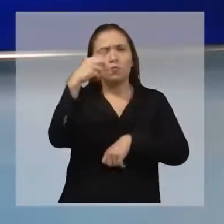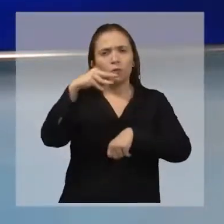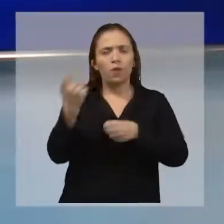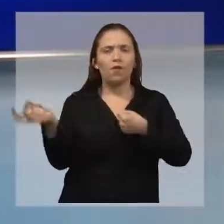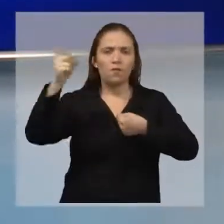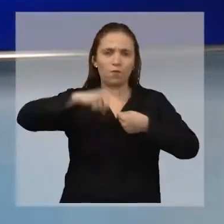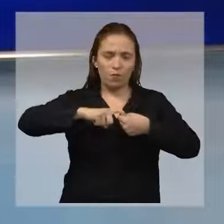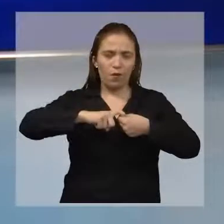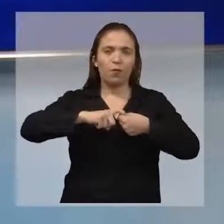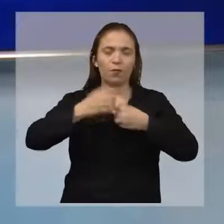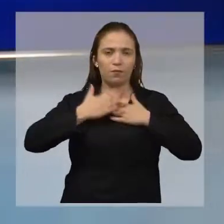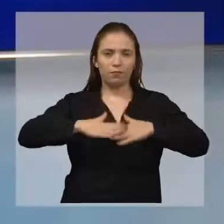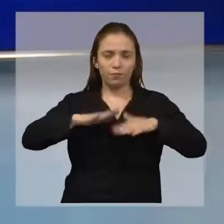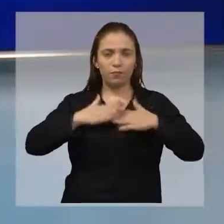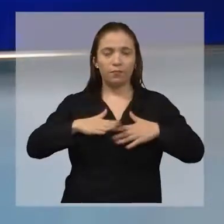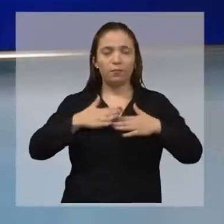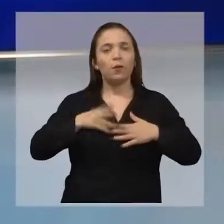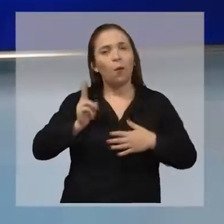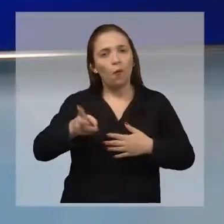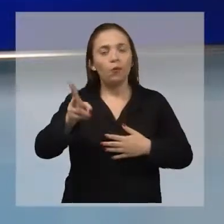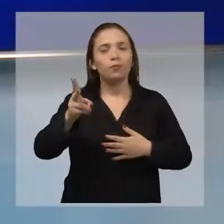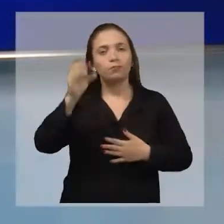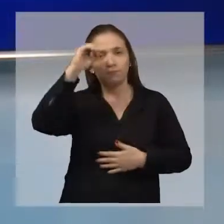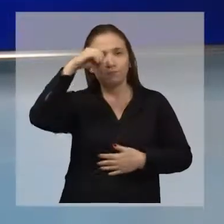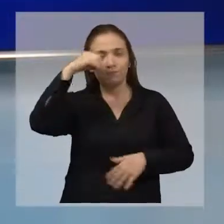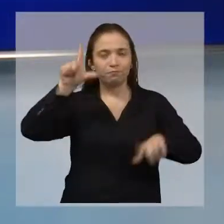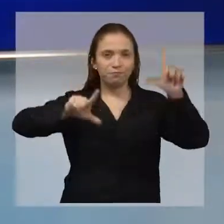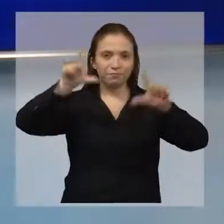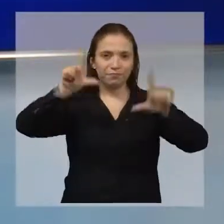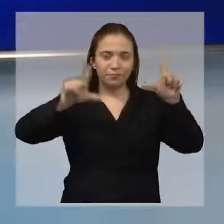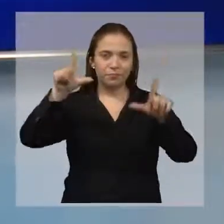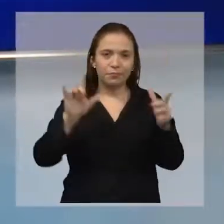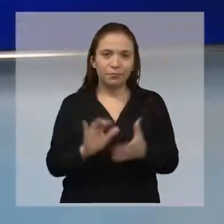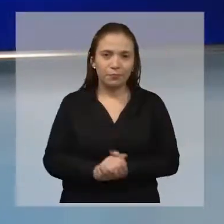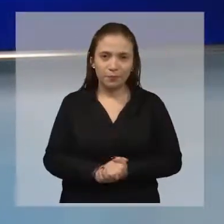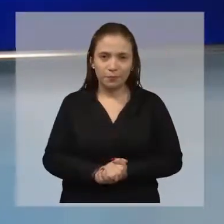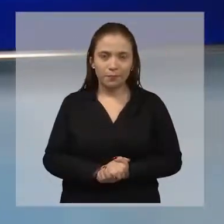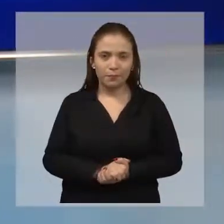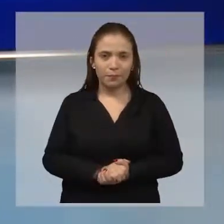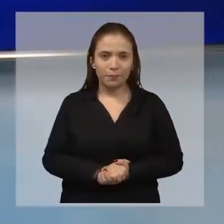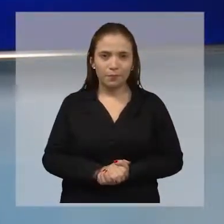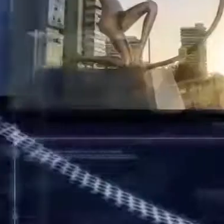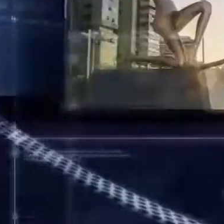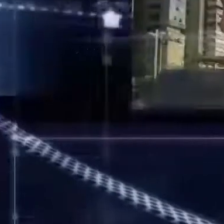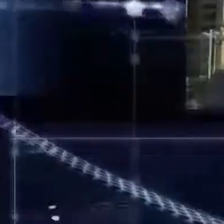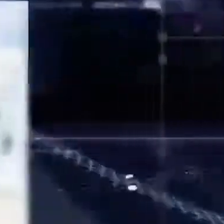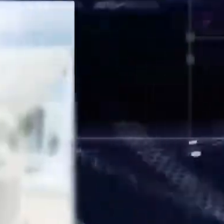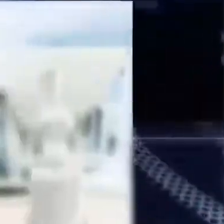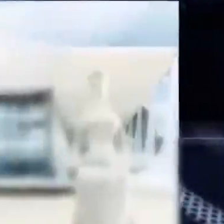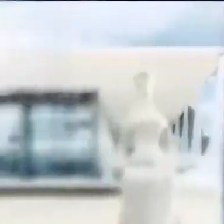minuto para um rápido intervalo e já voltamos com mais uma edição do programa Observatório.